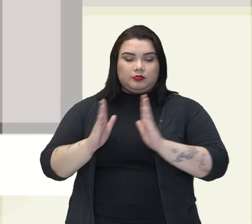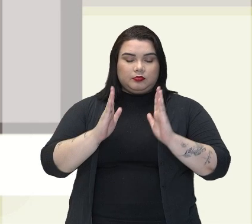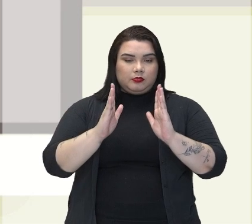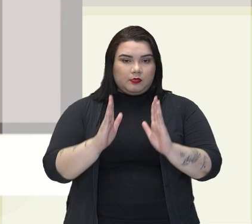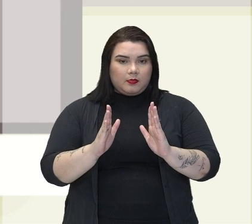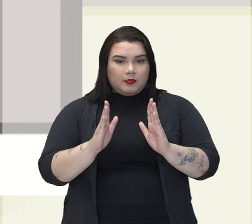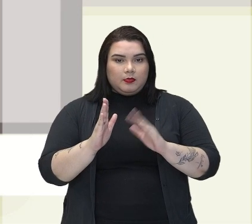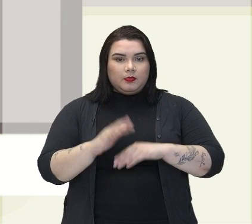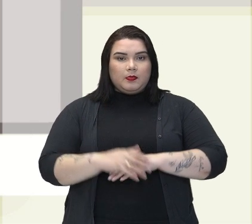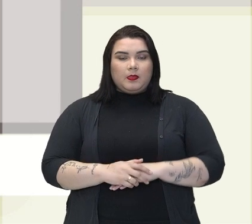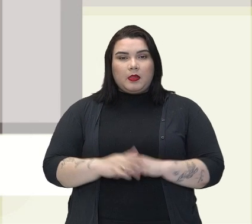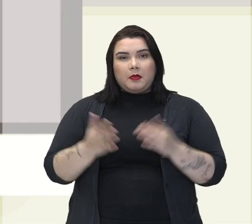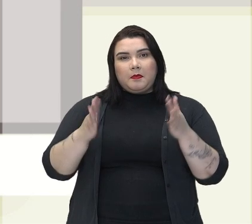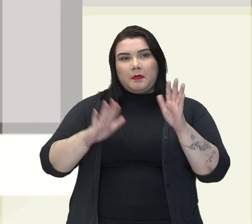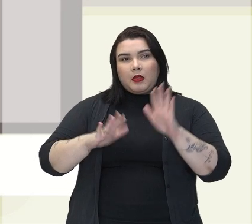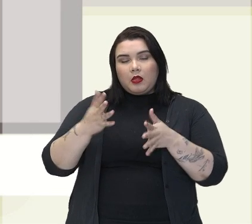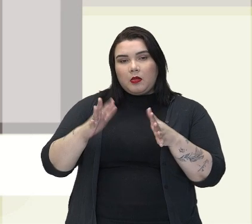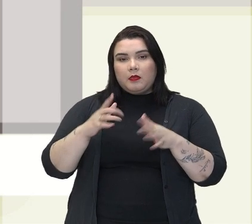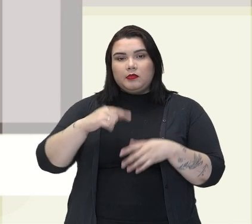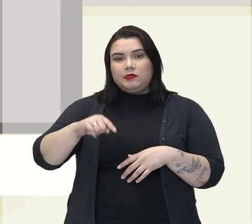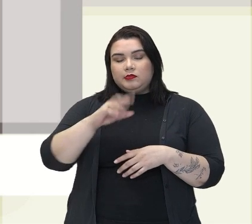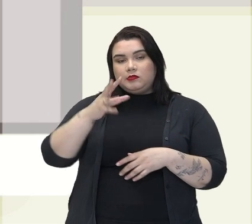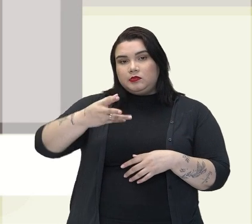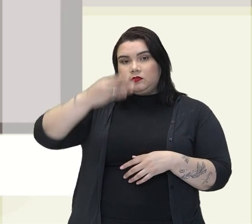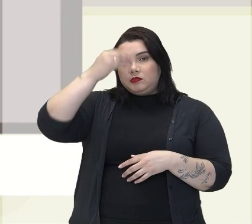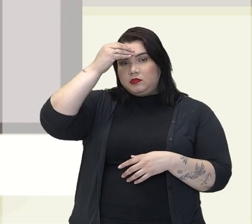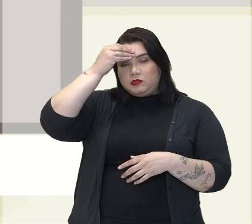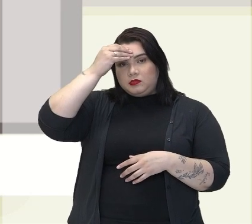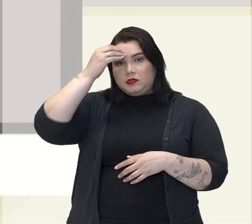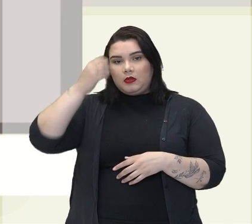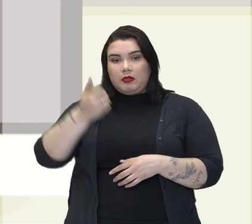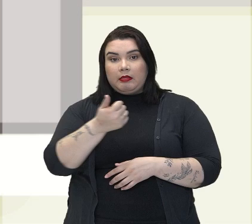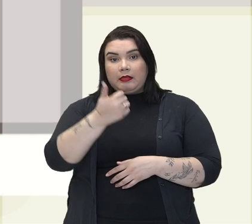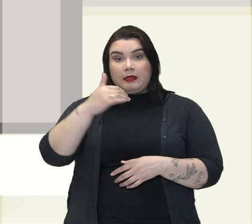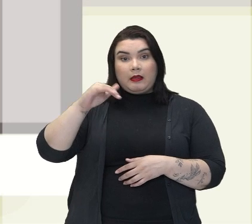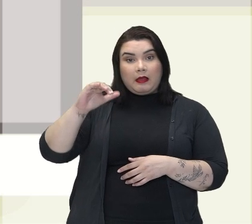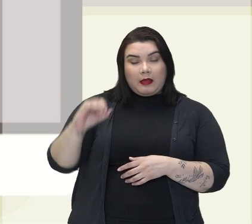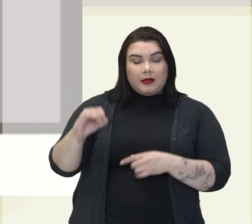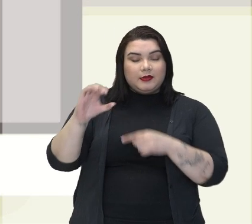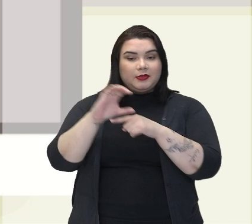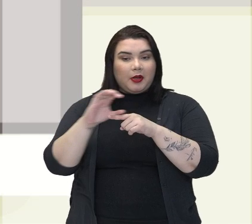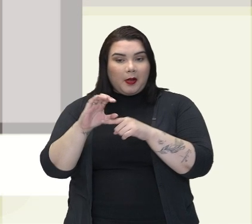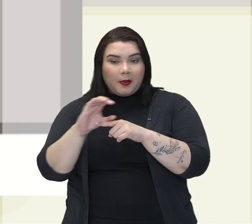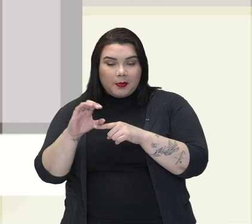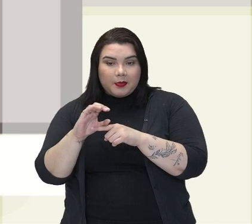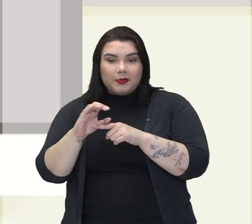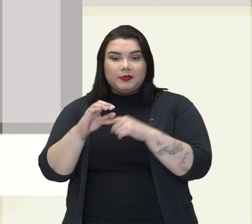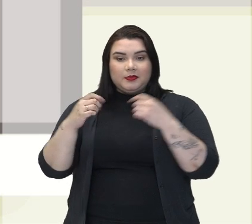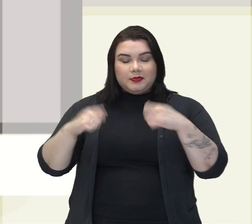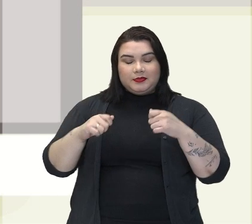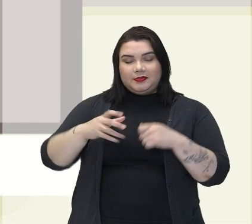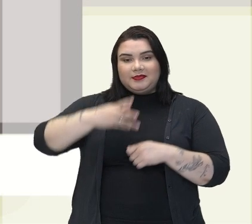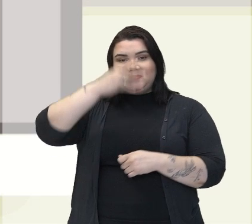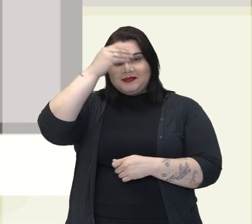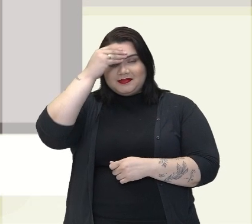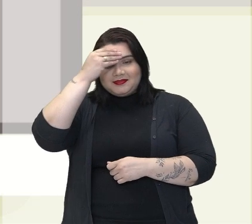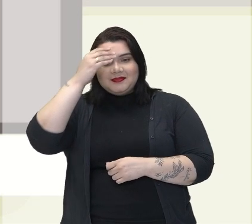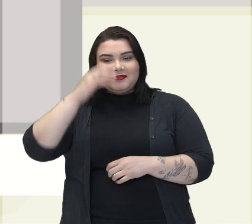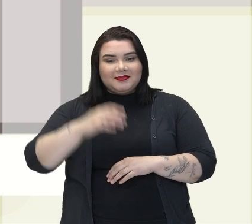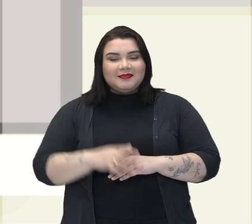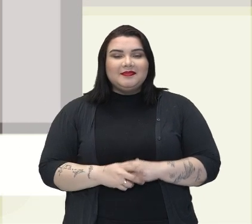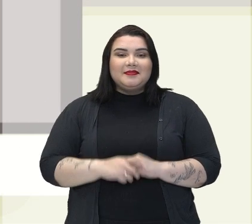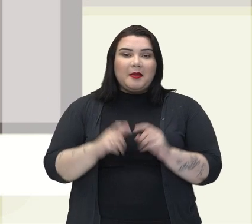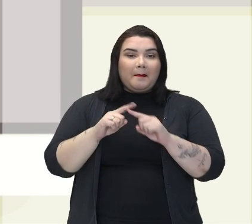vocês, pelo menos, memorizassem esses 10 carbonos aqui, né, esses prefixos, tá bom? Mas,